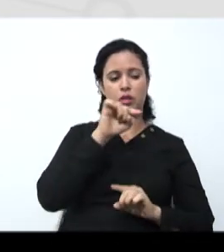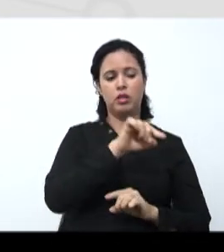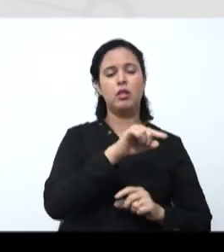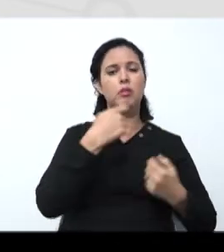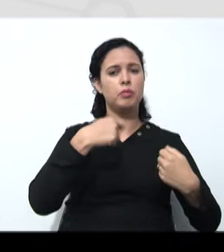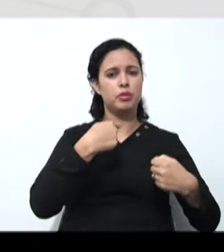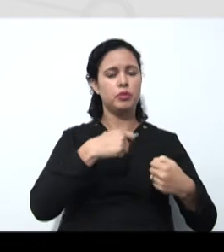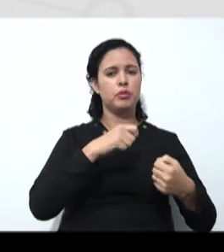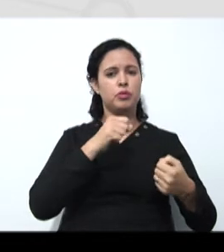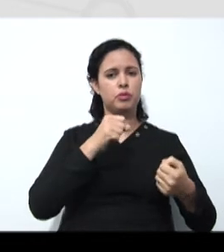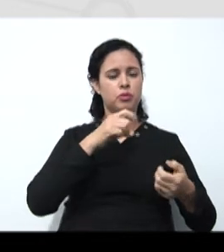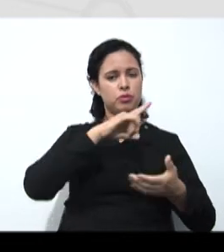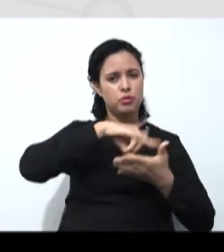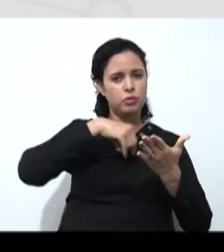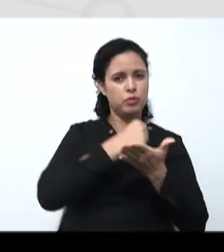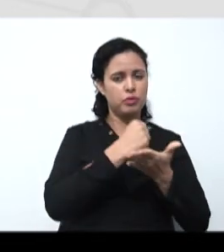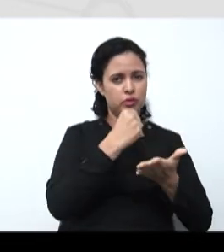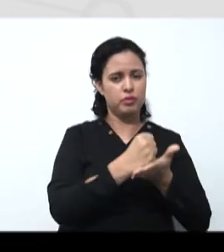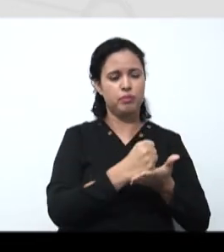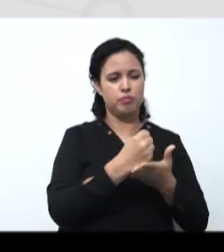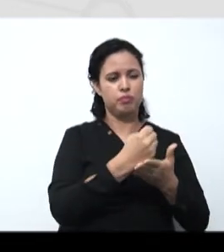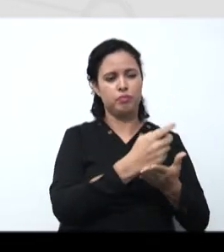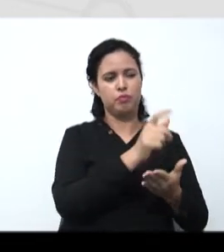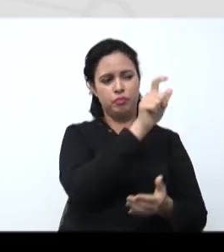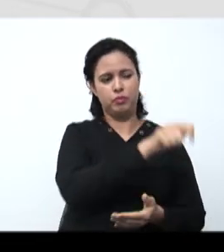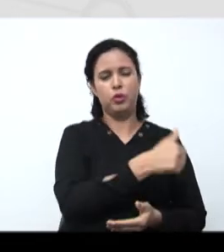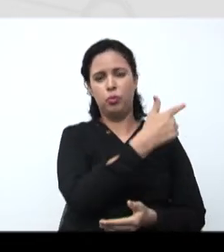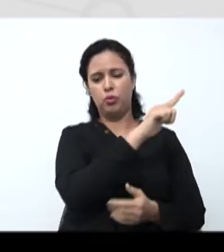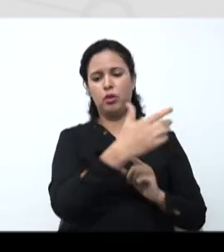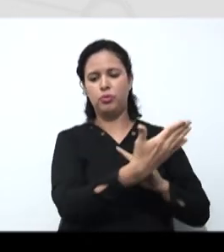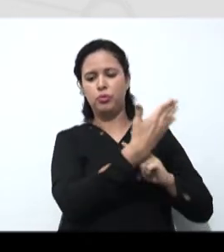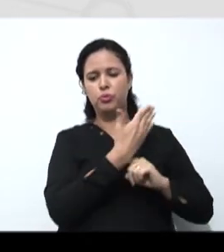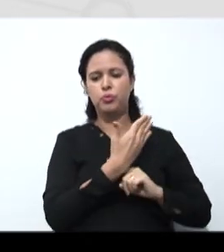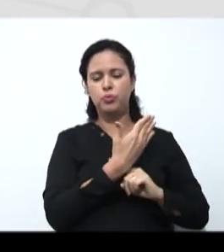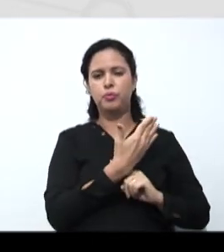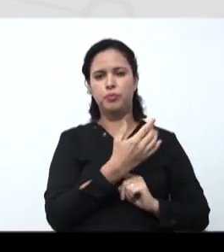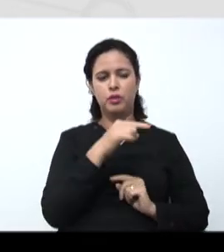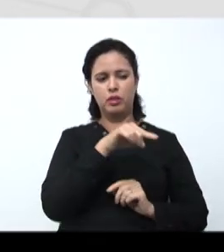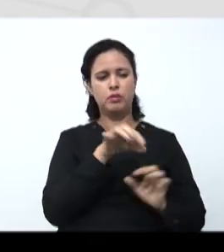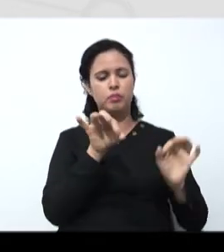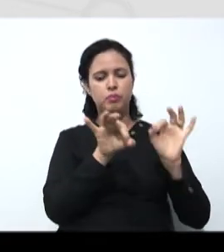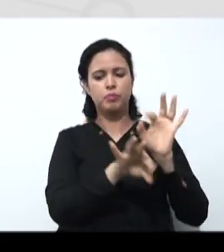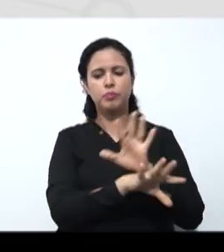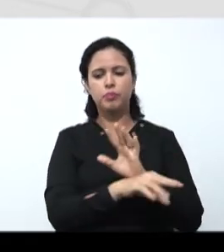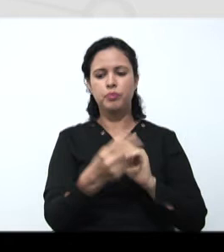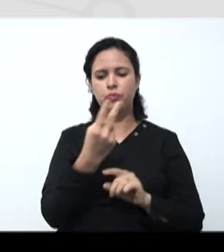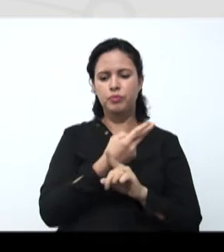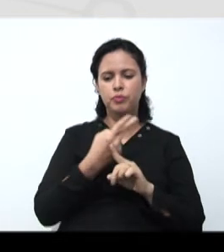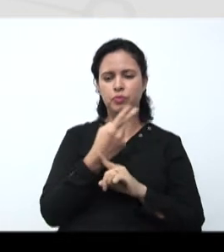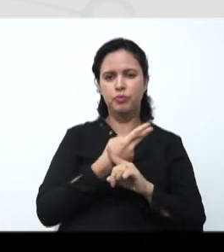ajudante. Após se estabilizar, a dona Cida, como era conhecida, buscou ajuda de